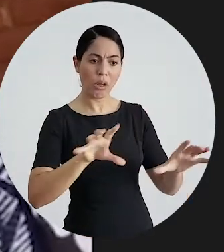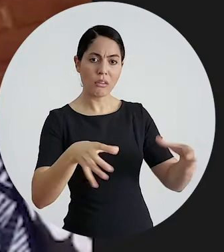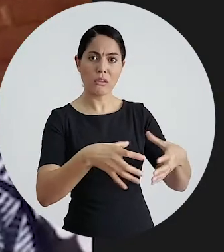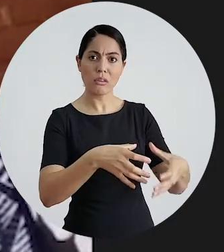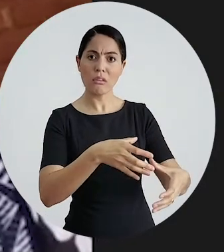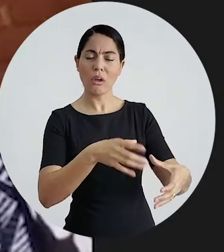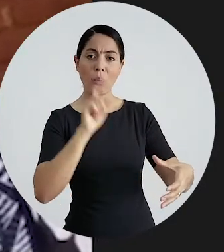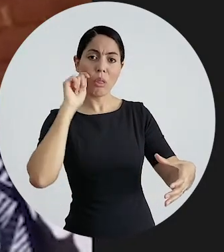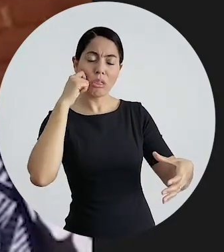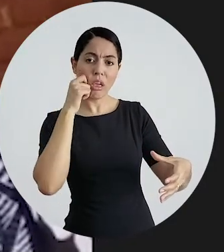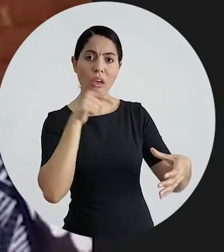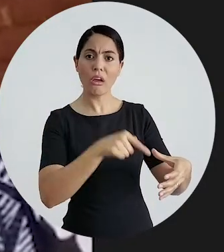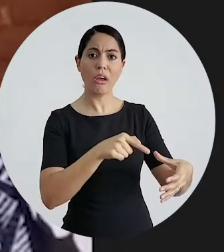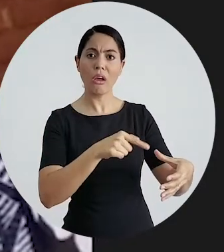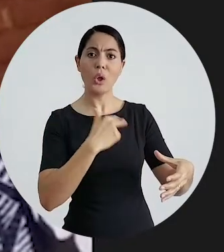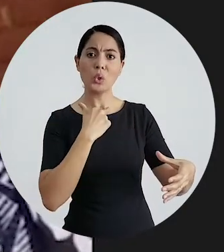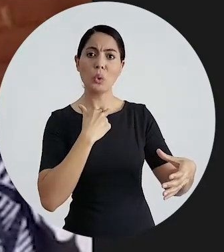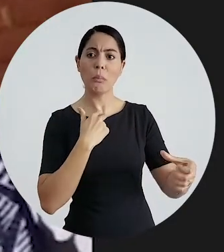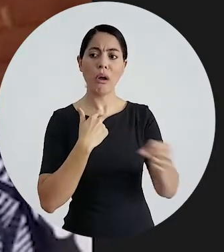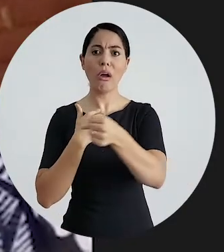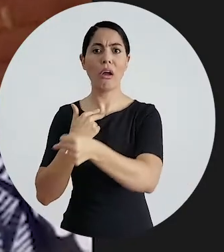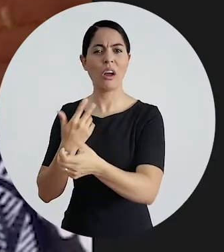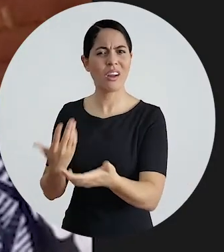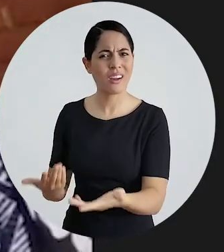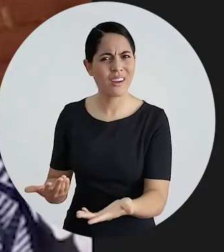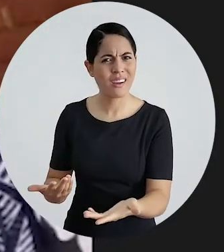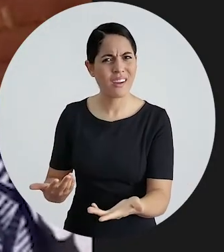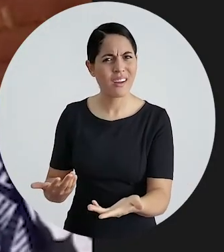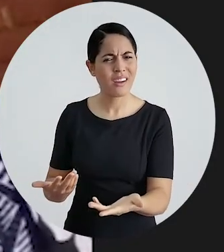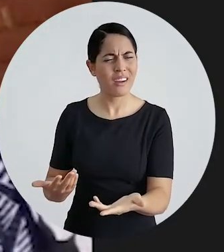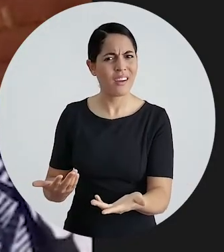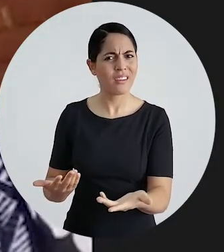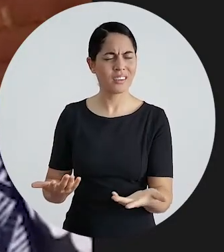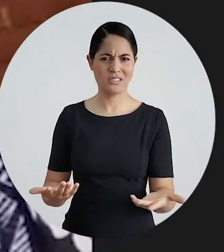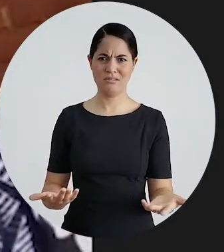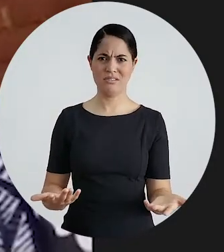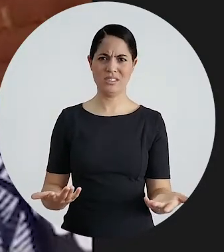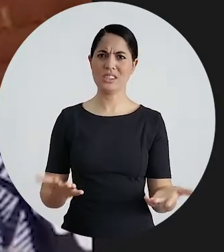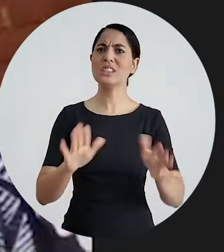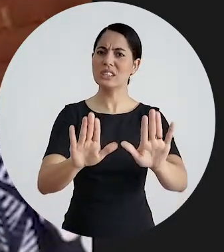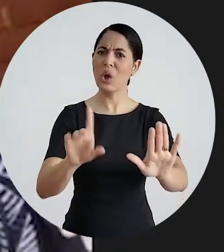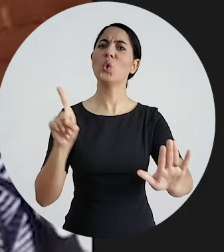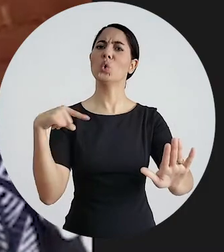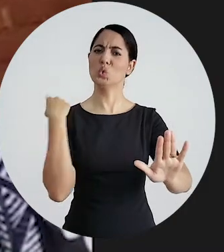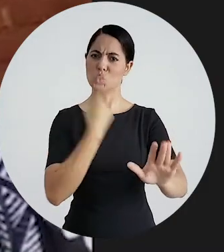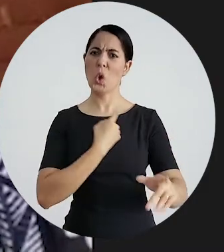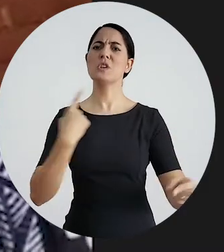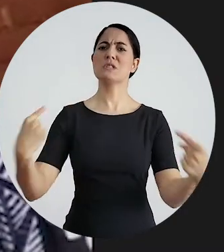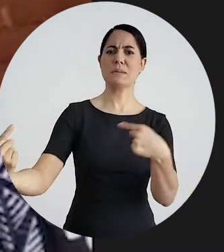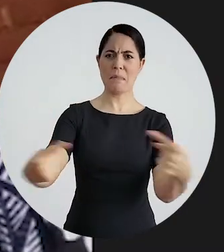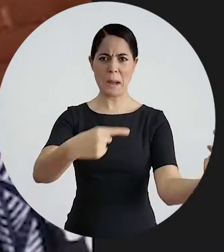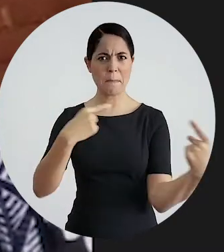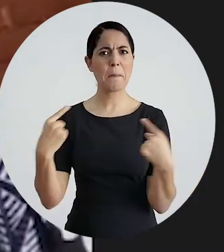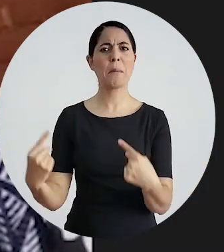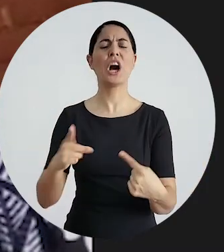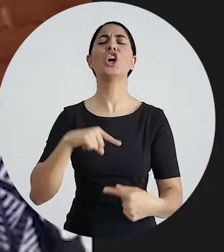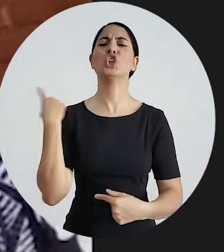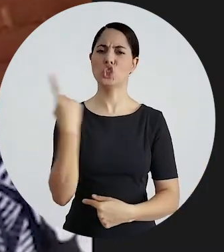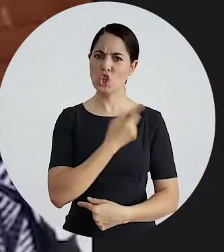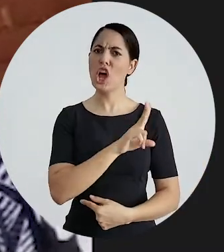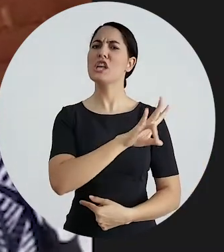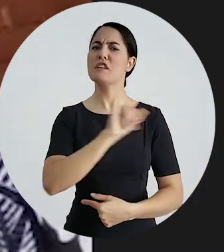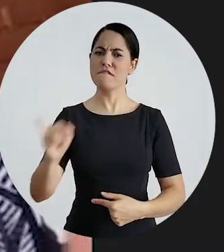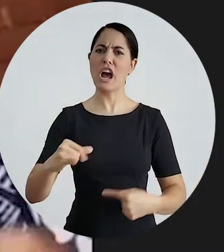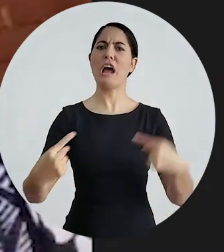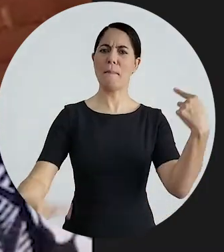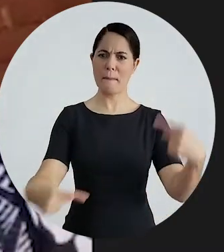as pessoas negras elas não podem estar nessa ambiência. Então, estamos discutindo, penso